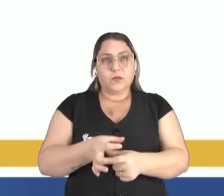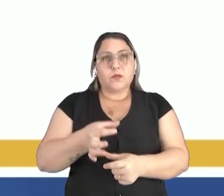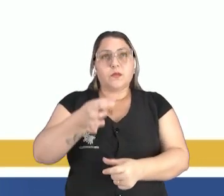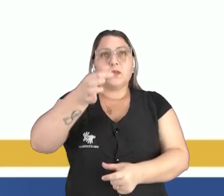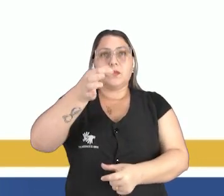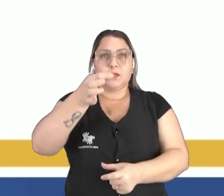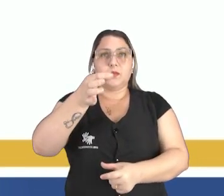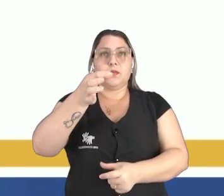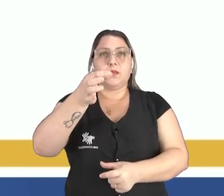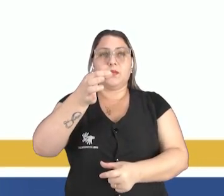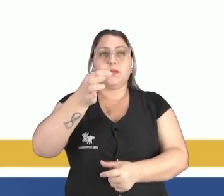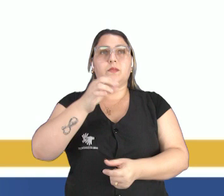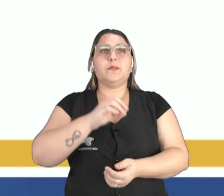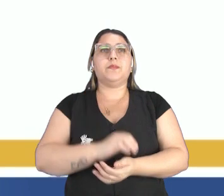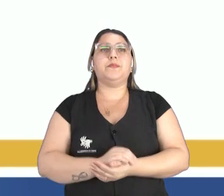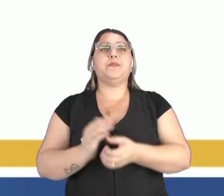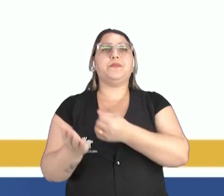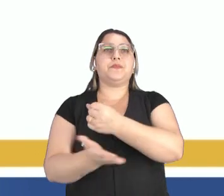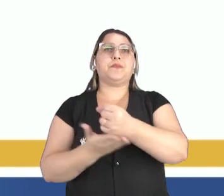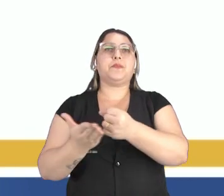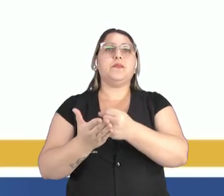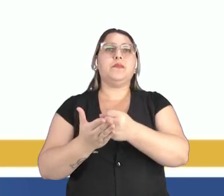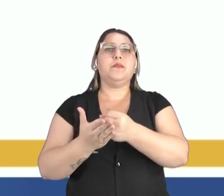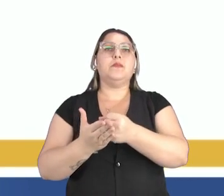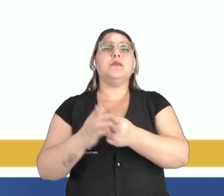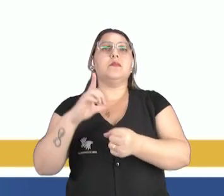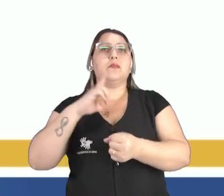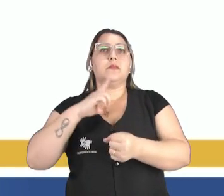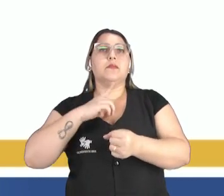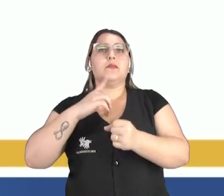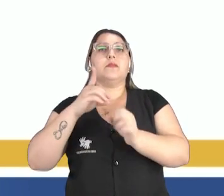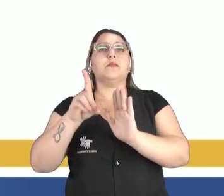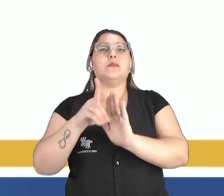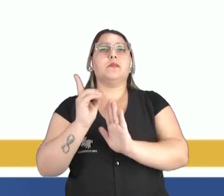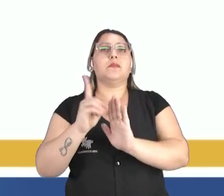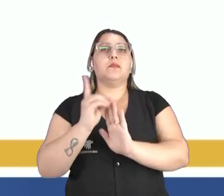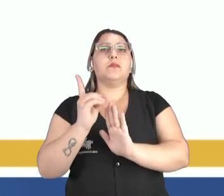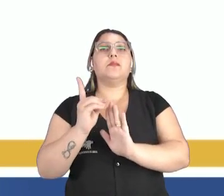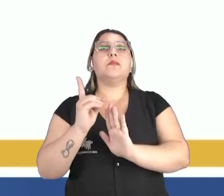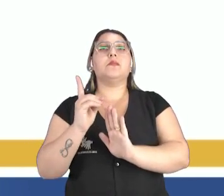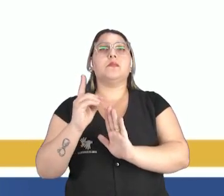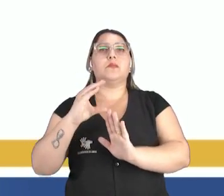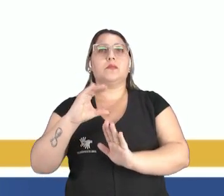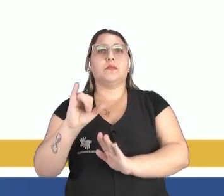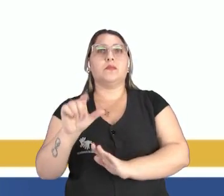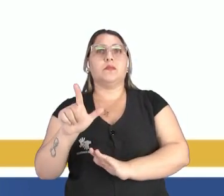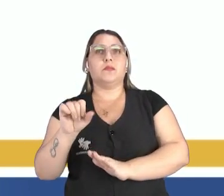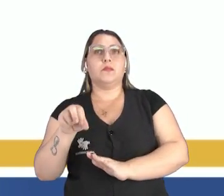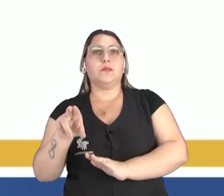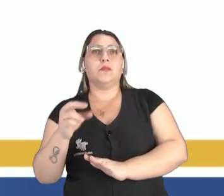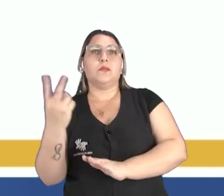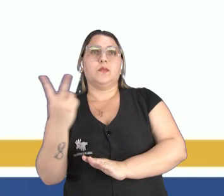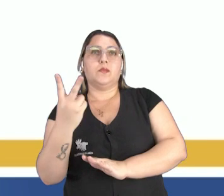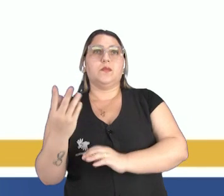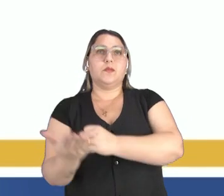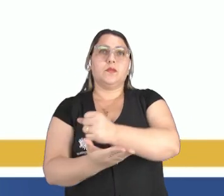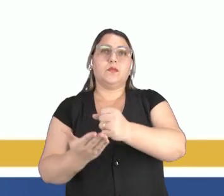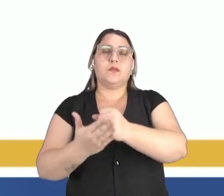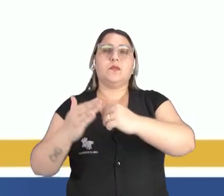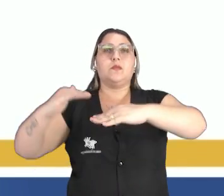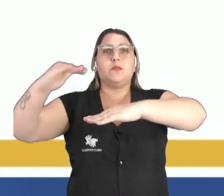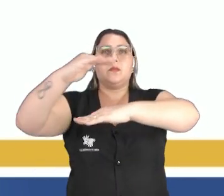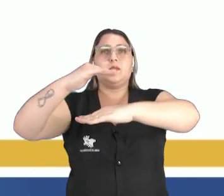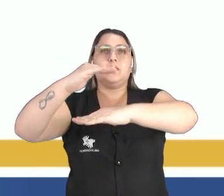do cilindro e a extremidade. Base, plano que contém a diretriz e no caso dos cilindros são duas bases,